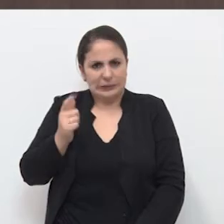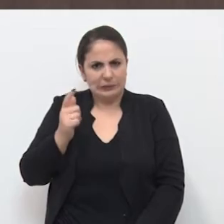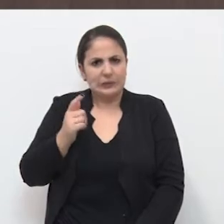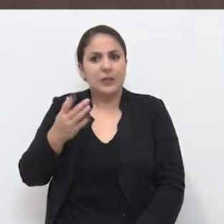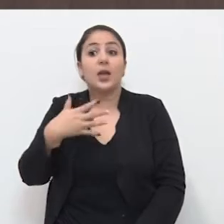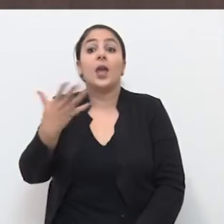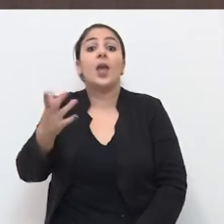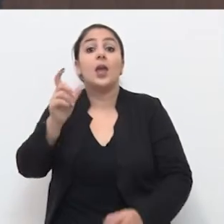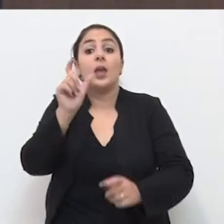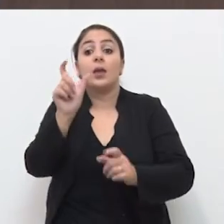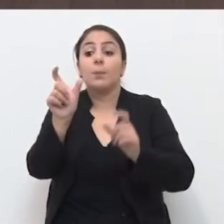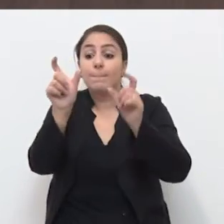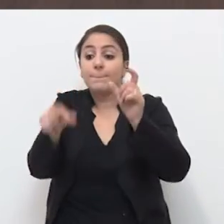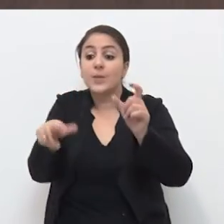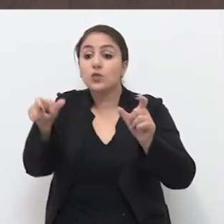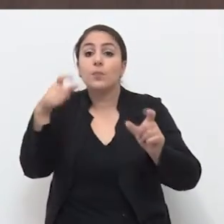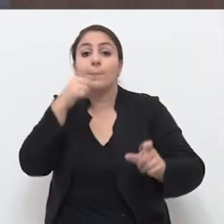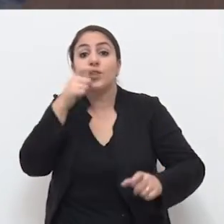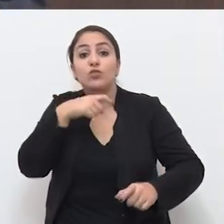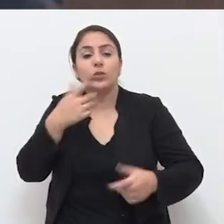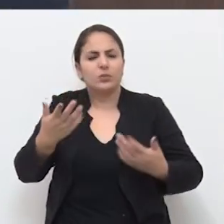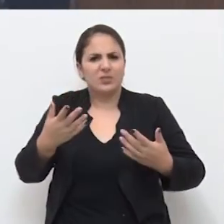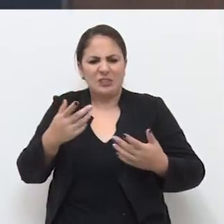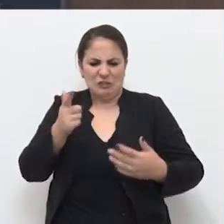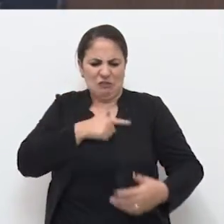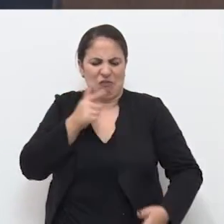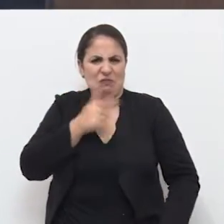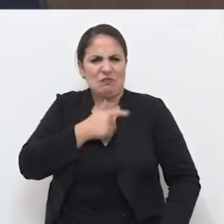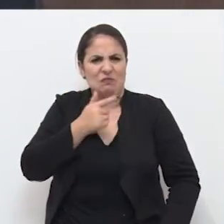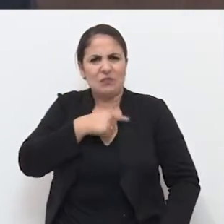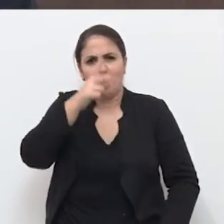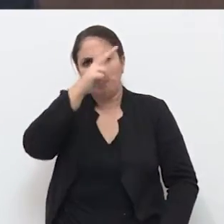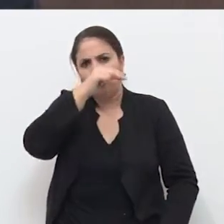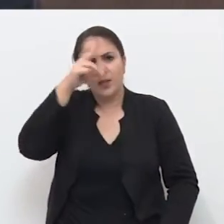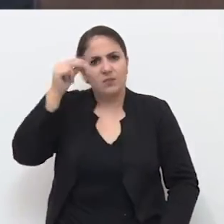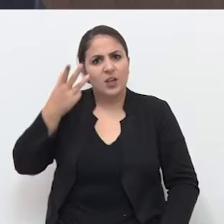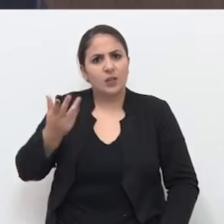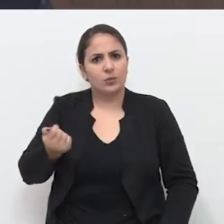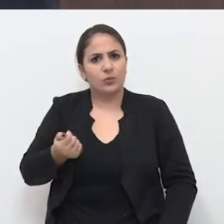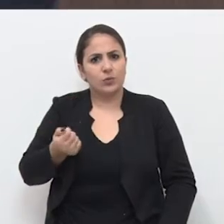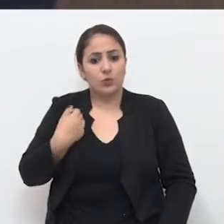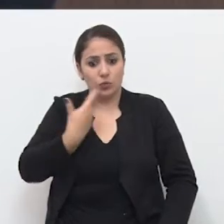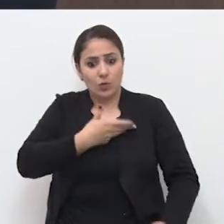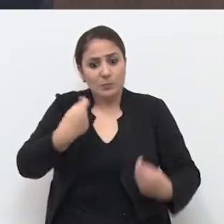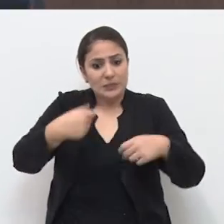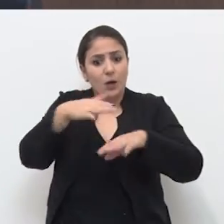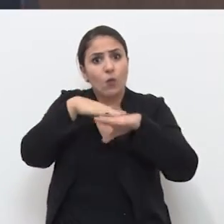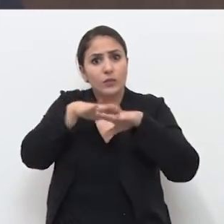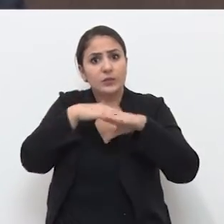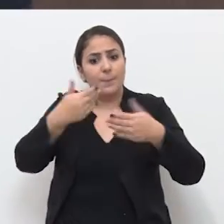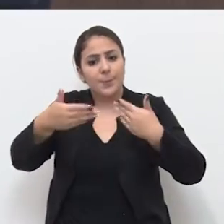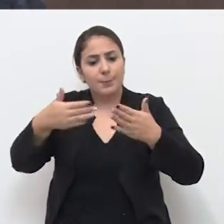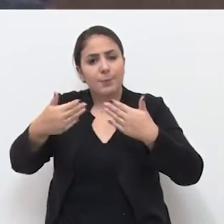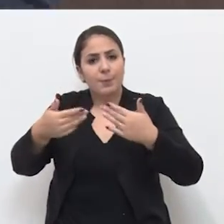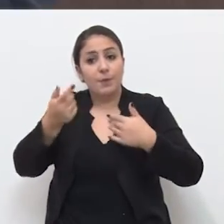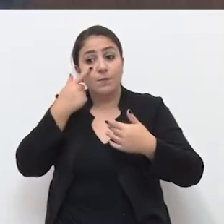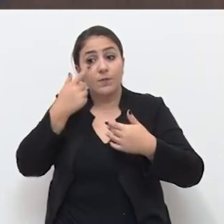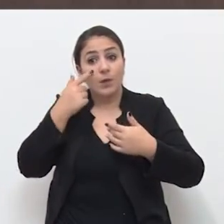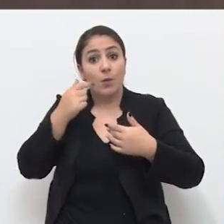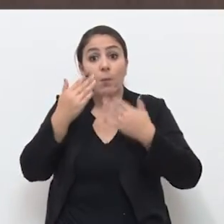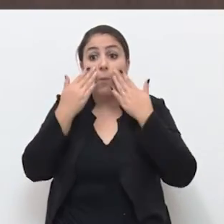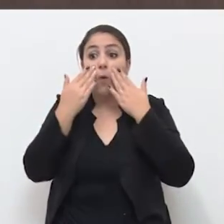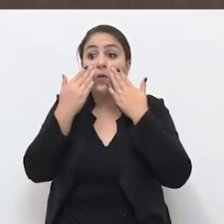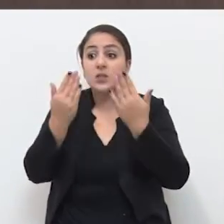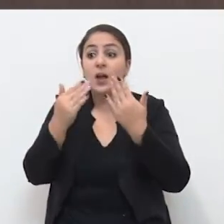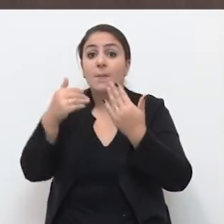E quem é que está mentindo nessa história? Então ficou muito feio, prefeito. Temos que dialogar, vender lá para fora que